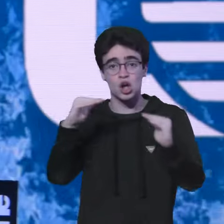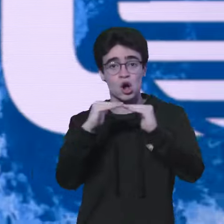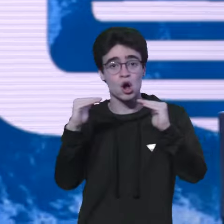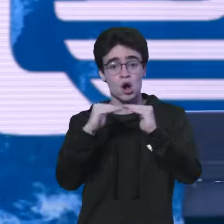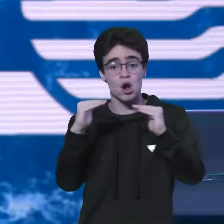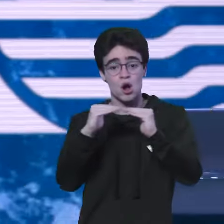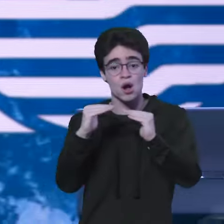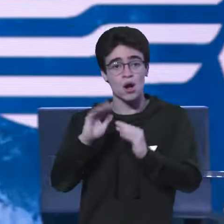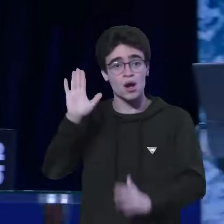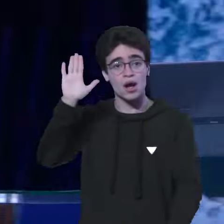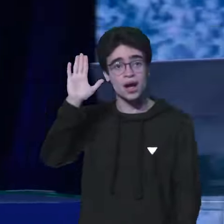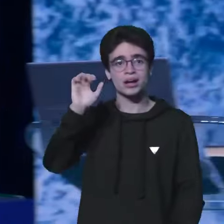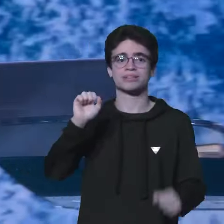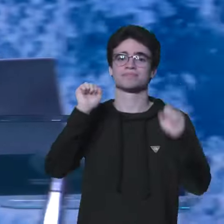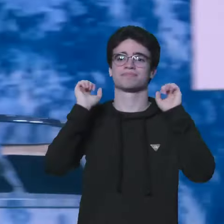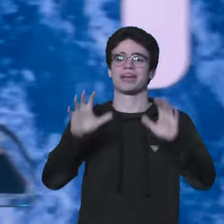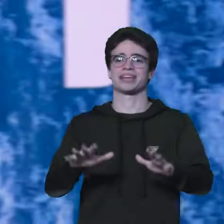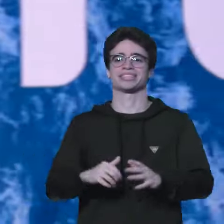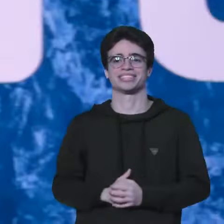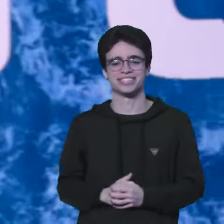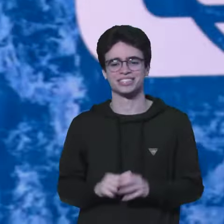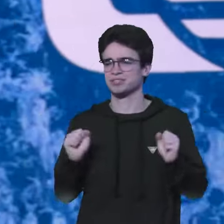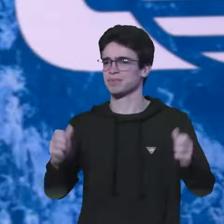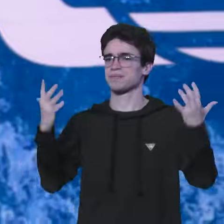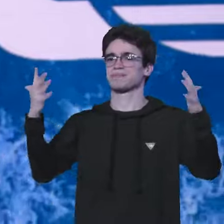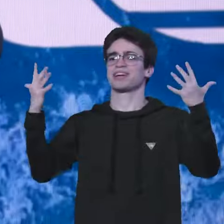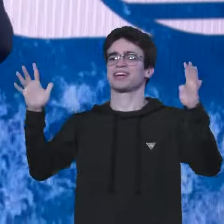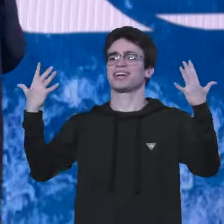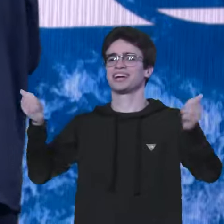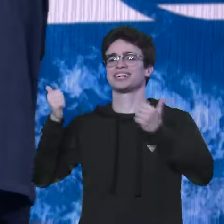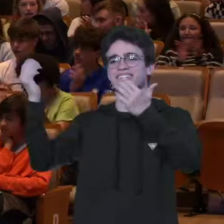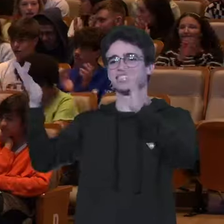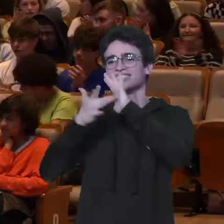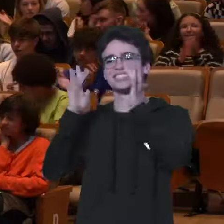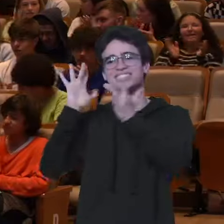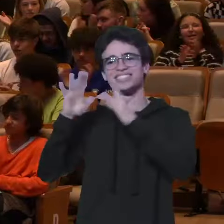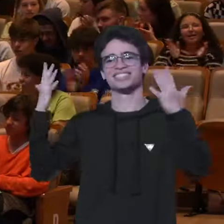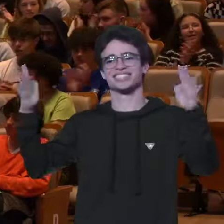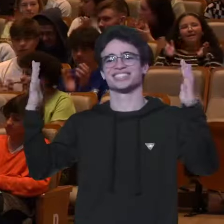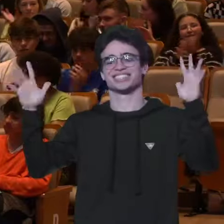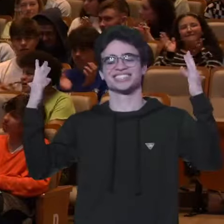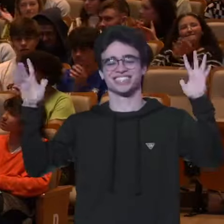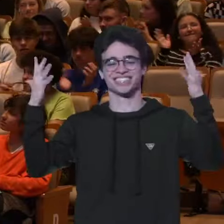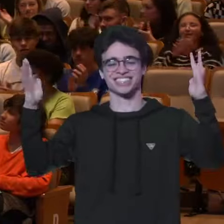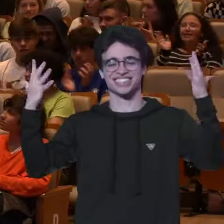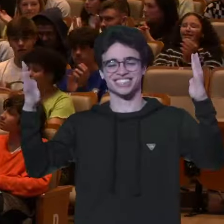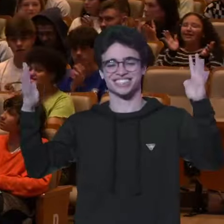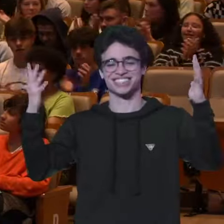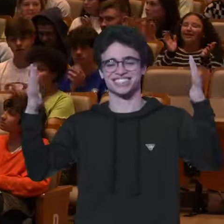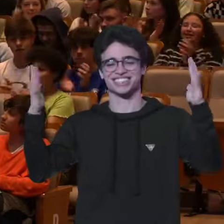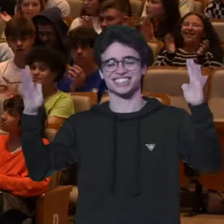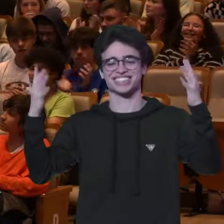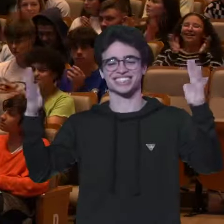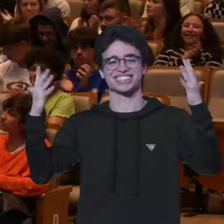isso? Benção. Então, pode dar uma salva de palmas para Jesus mesmo. Isso aí.